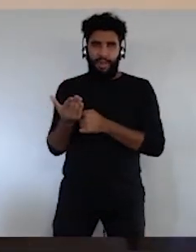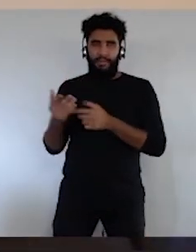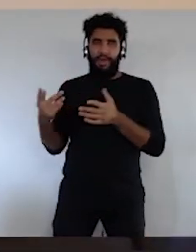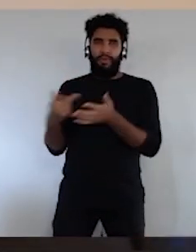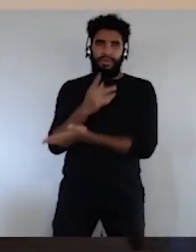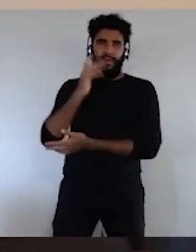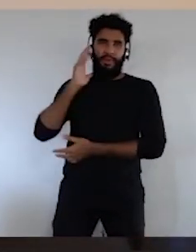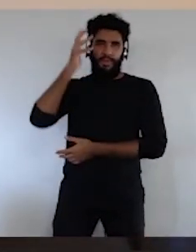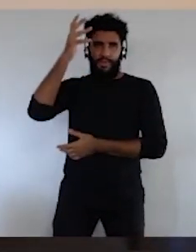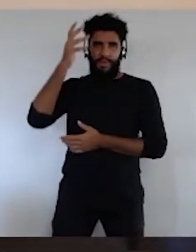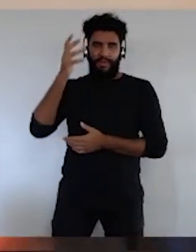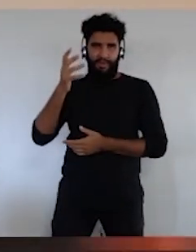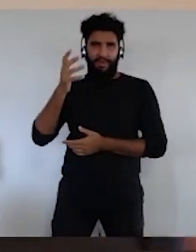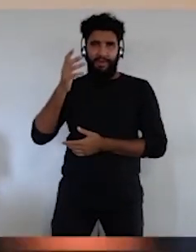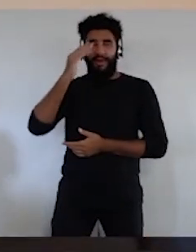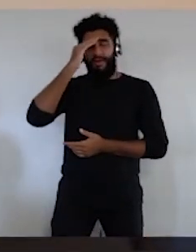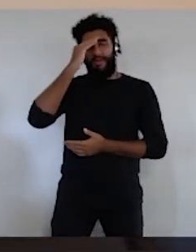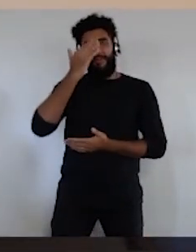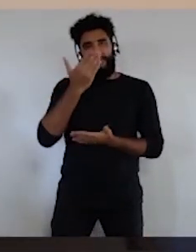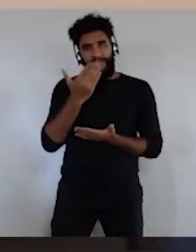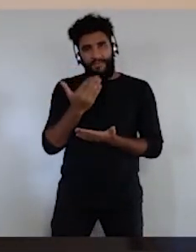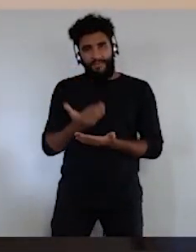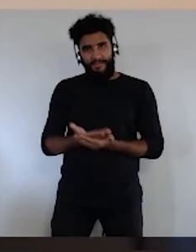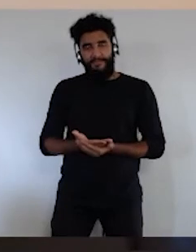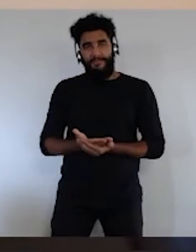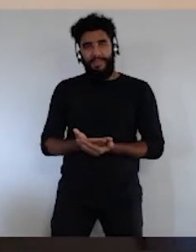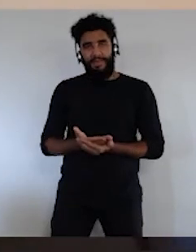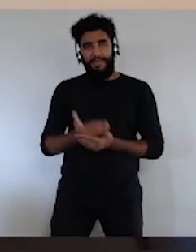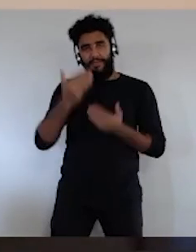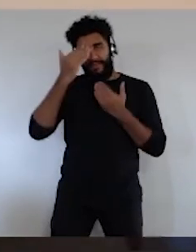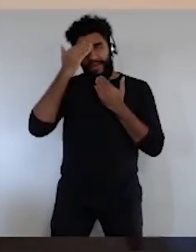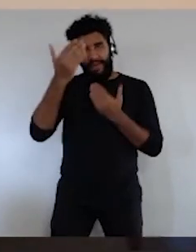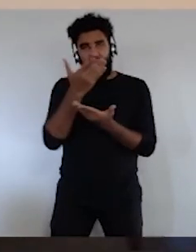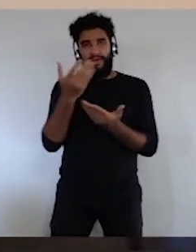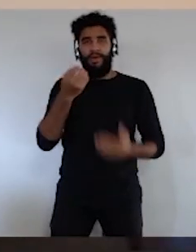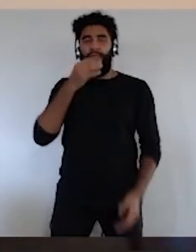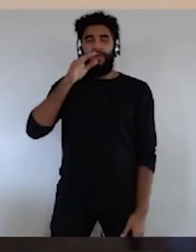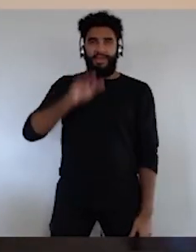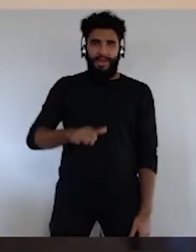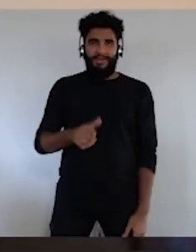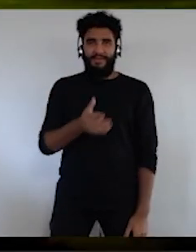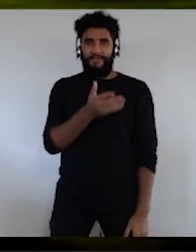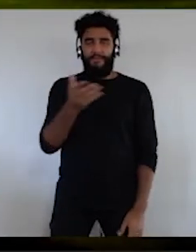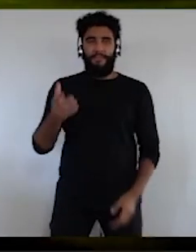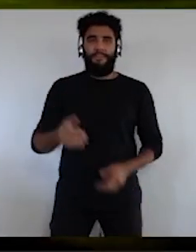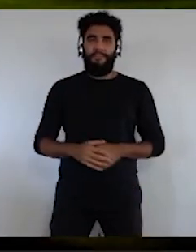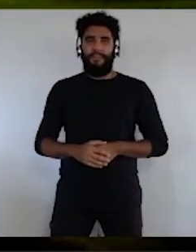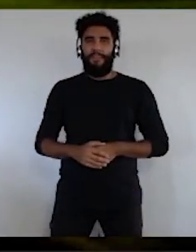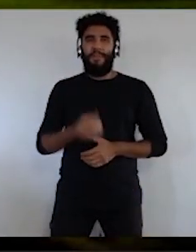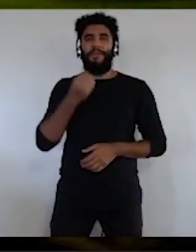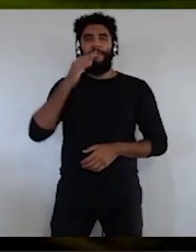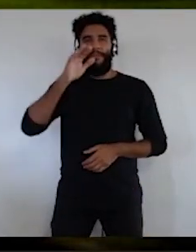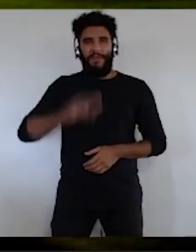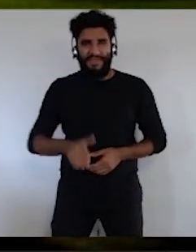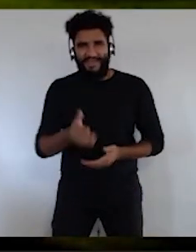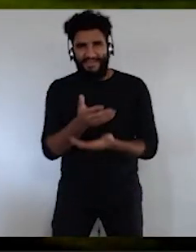fazer alguma observação ou tratar de algum tema que, eventualmente, tenhamos passado nesse grupo de temas que a gente